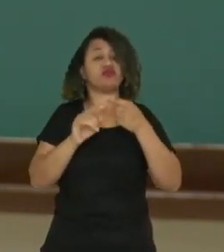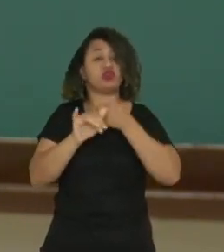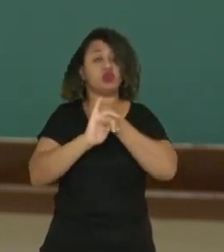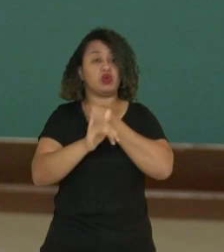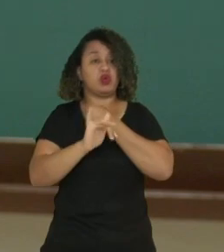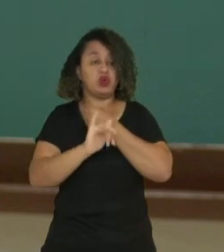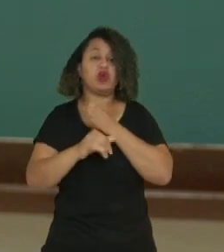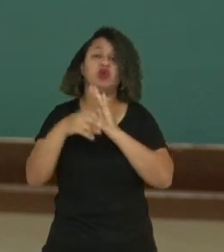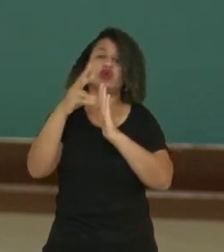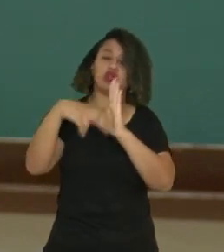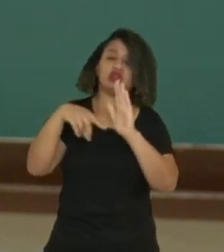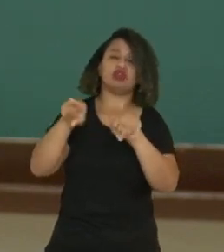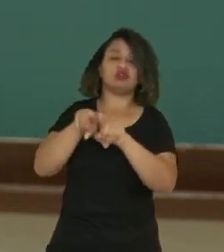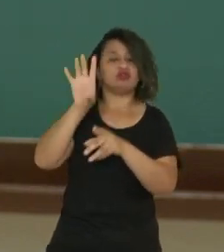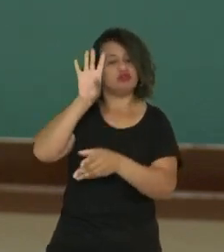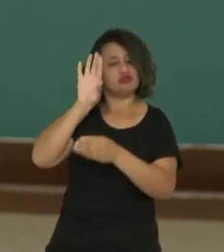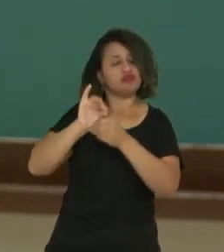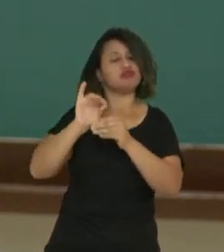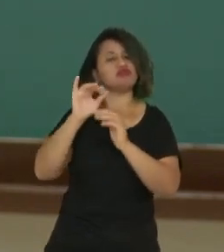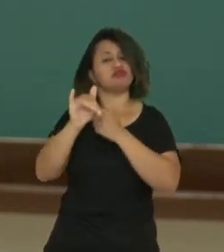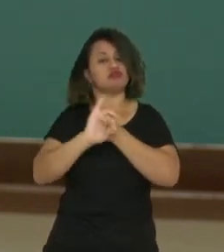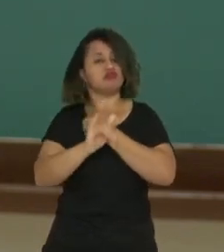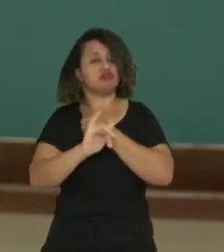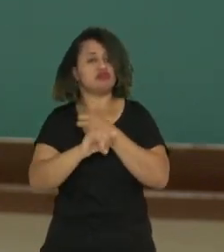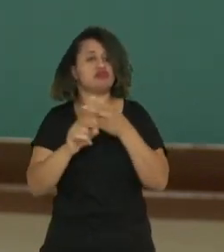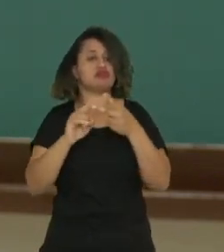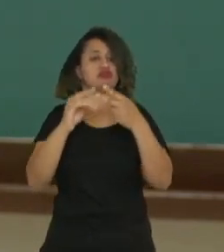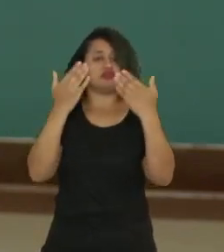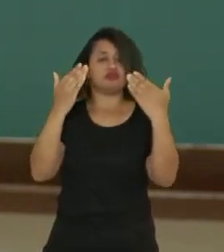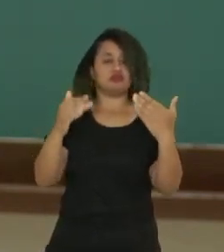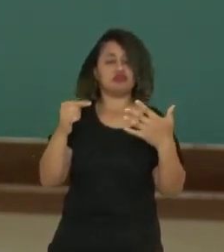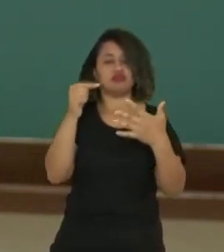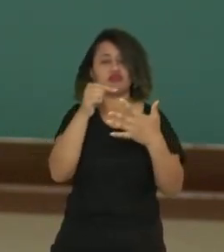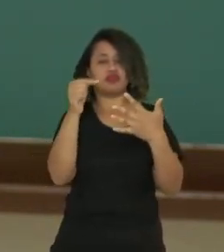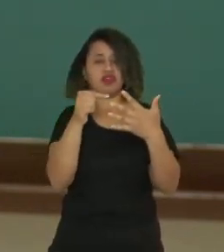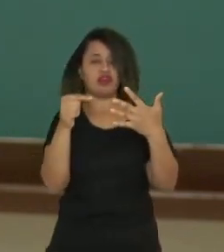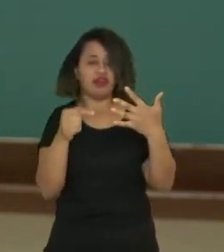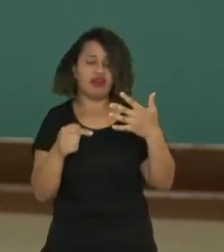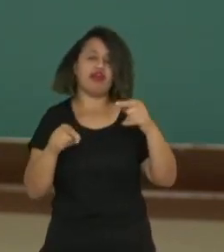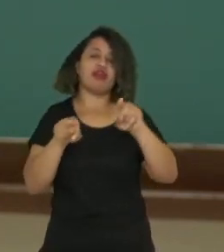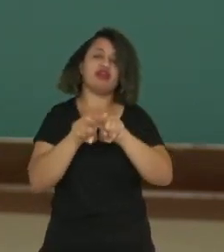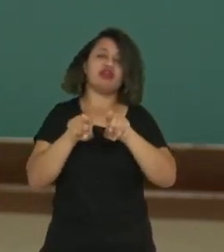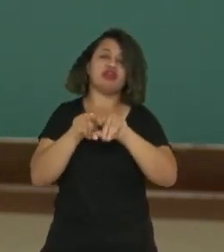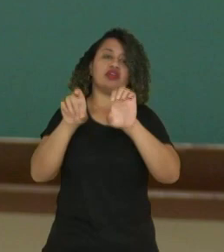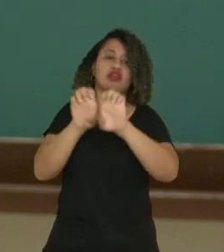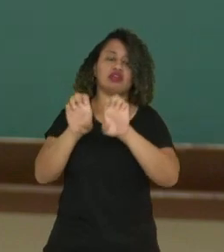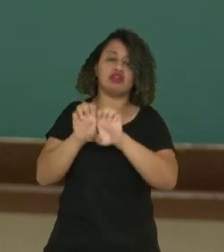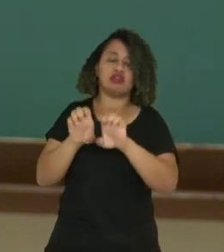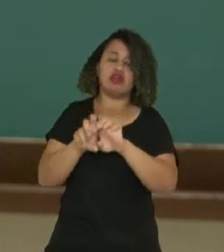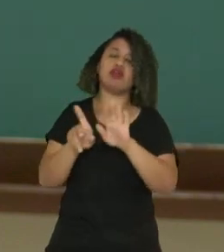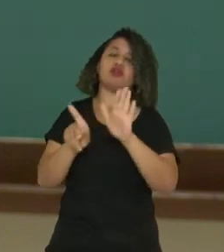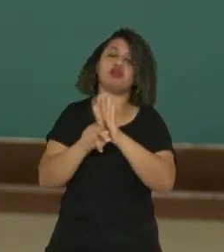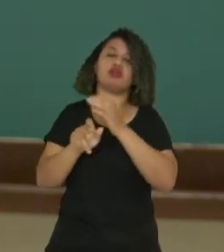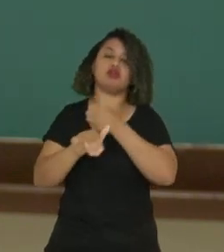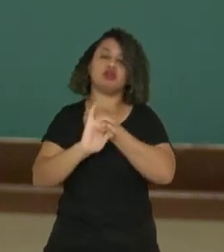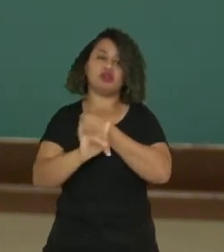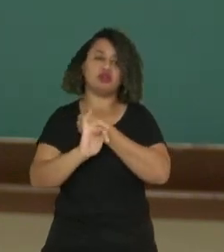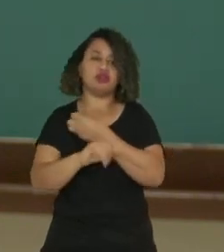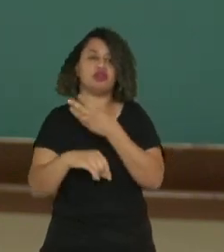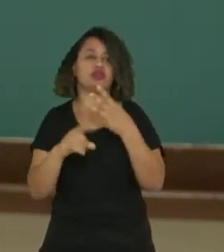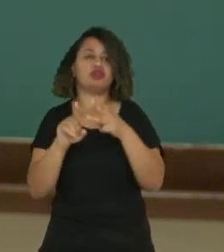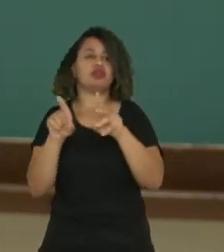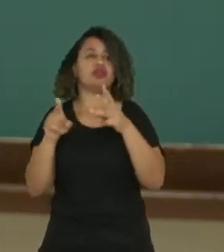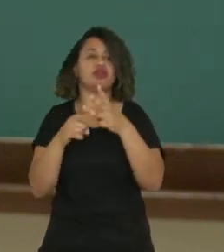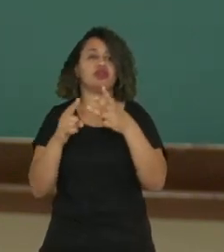crônica, lemos e interpretamos uma crônica, analisamos os elementos e a estrutura da crônica, deduzimos